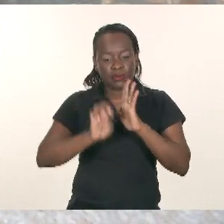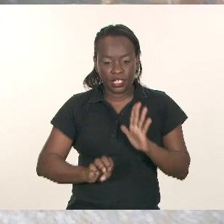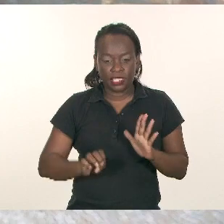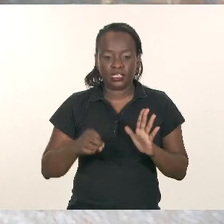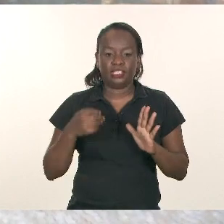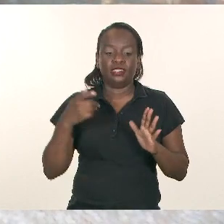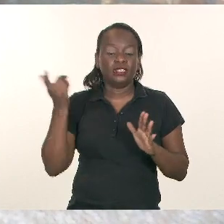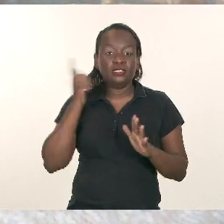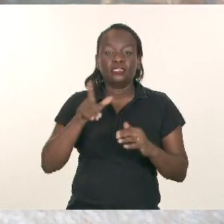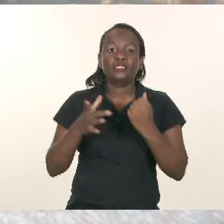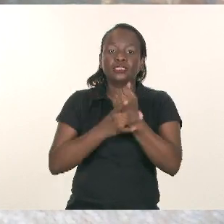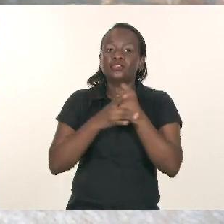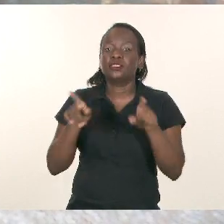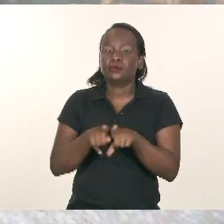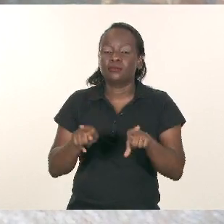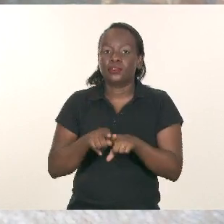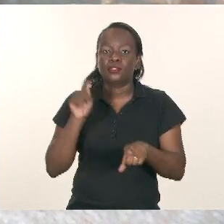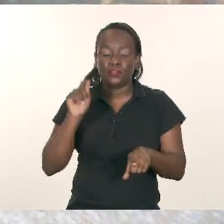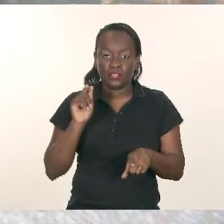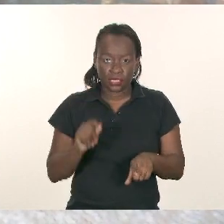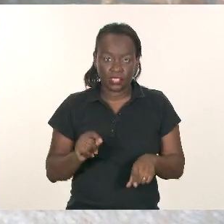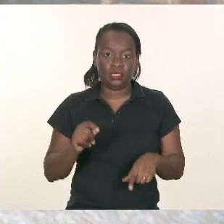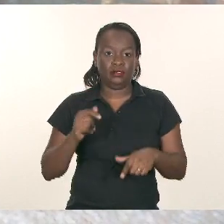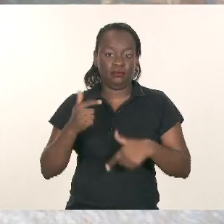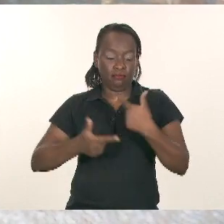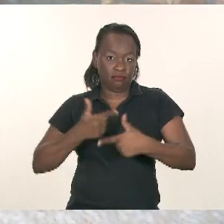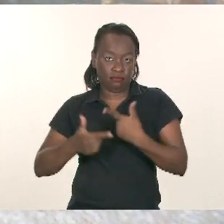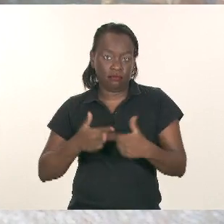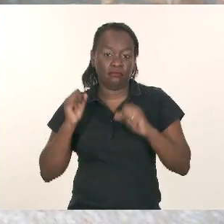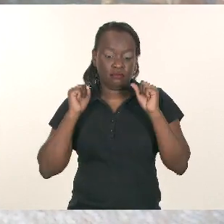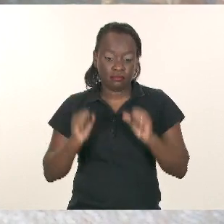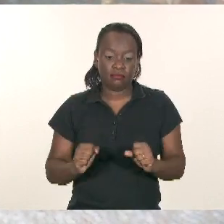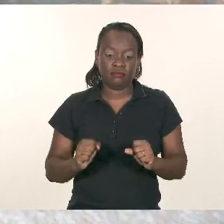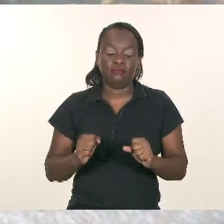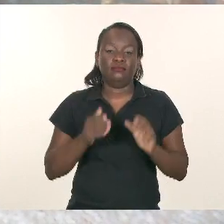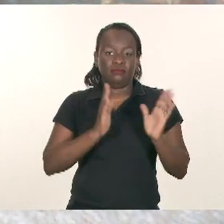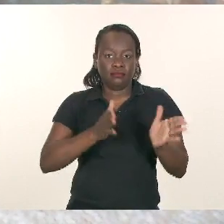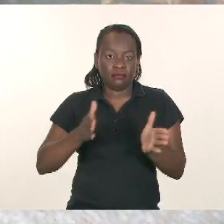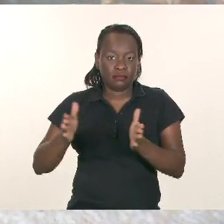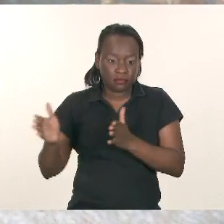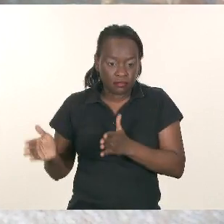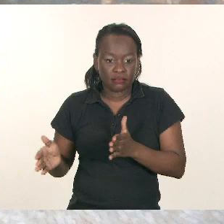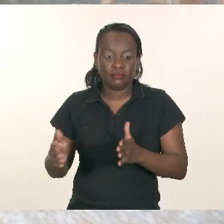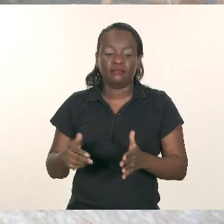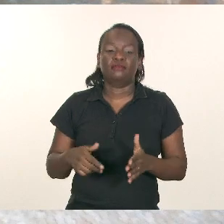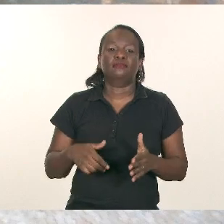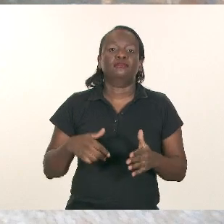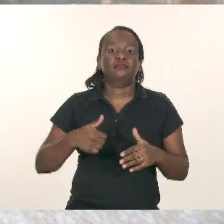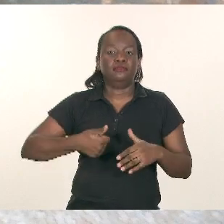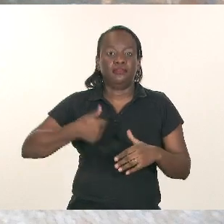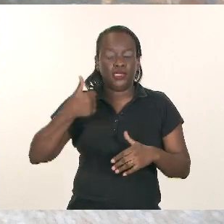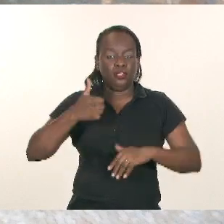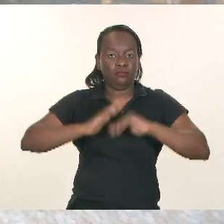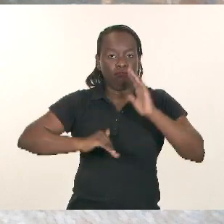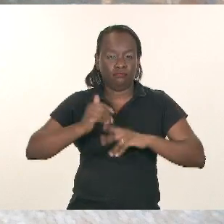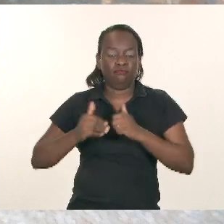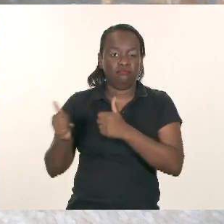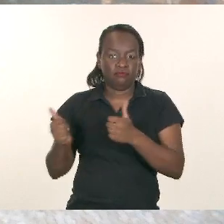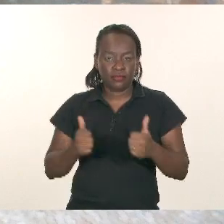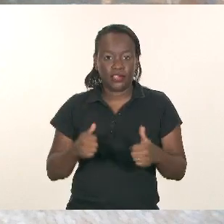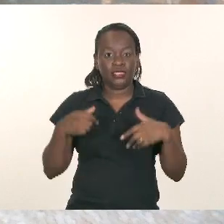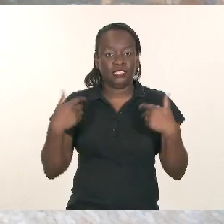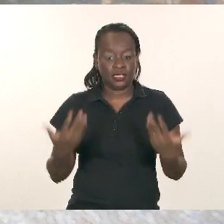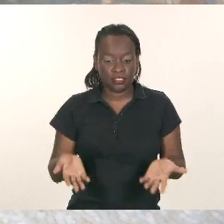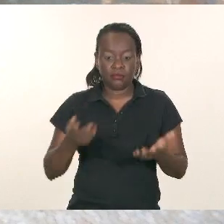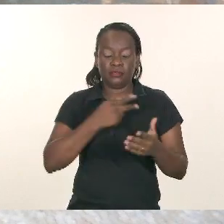emenda garantiu também que o serviço possa ser organizado de maneira mais qualificada. Então,